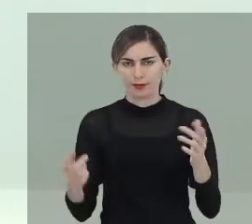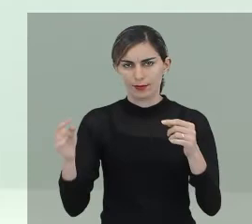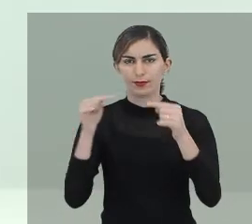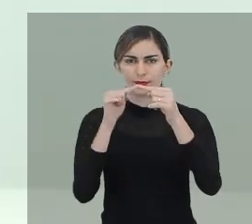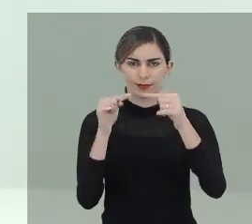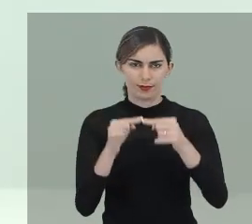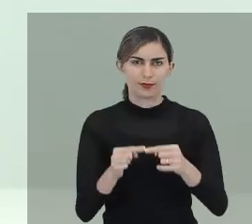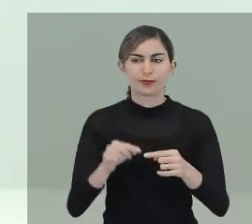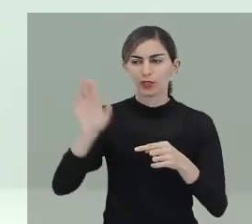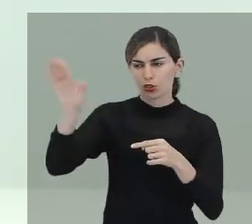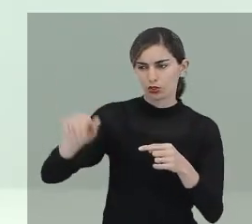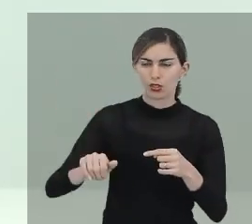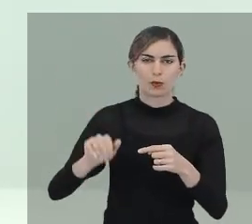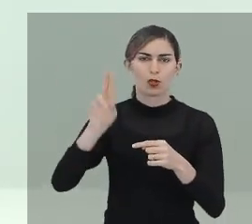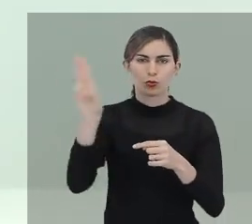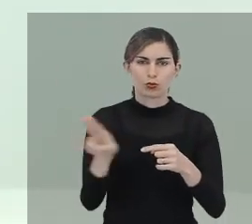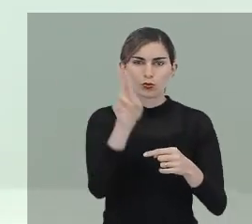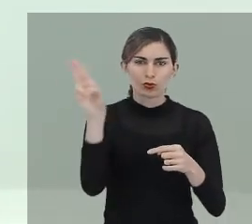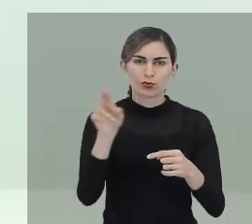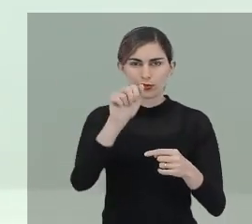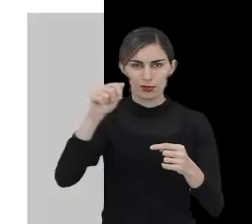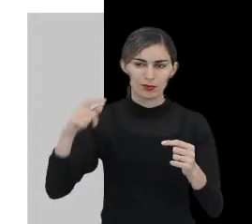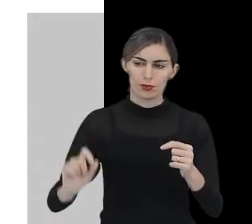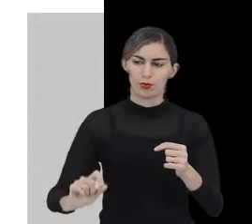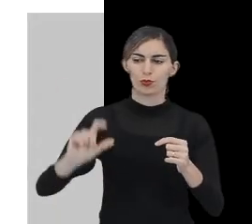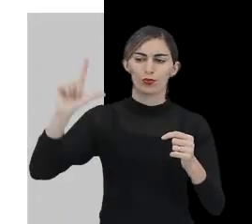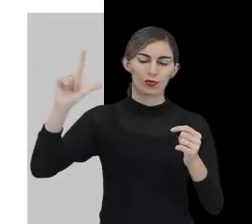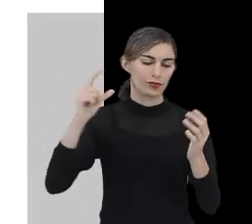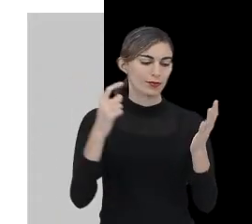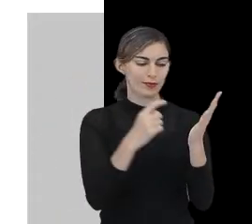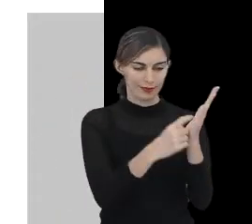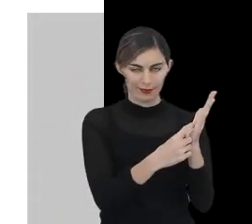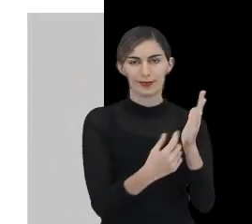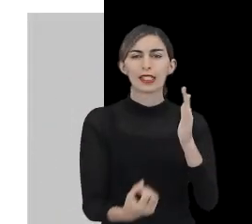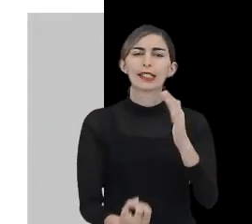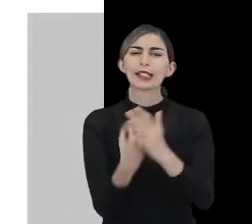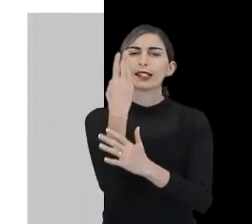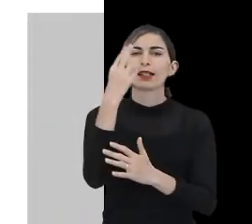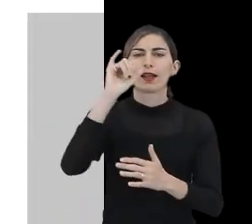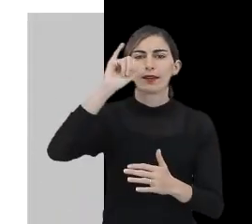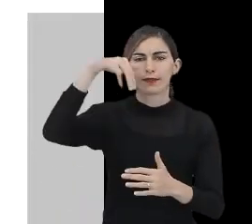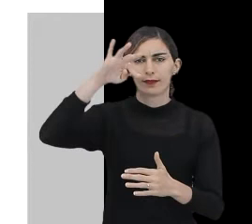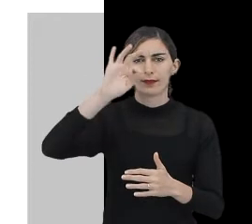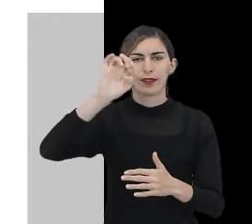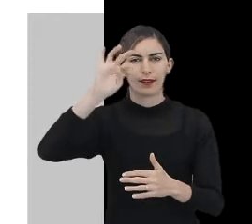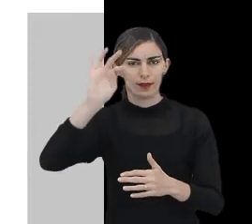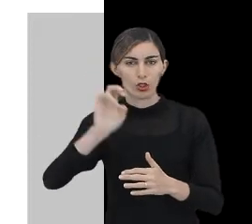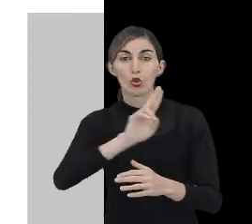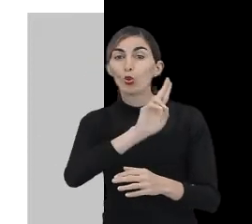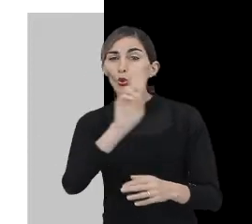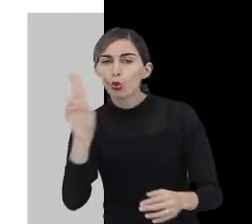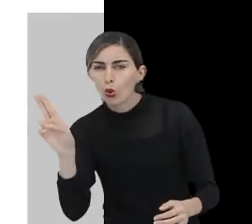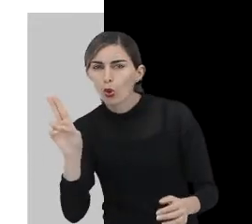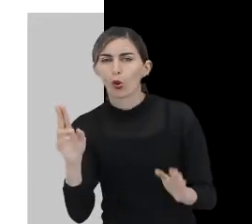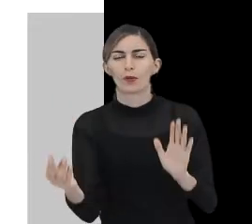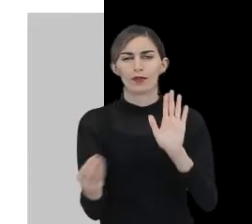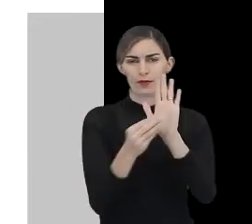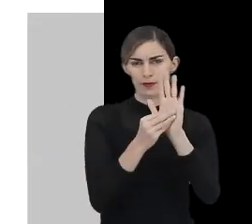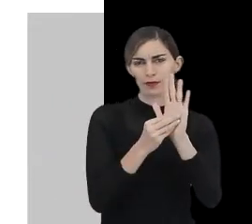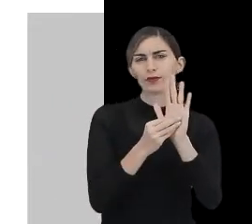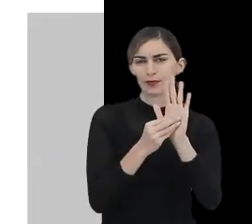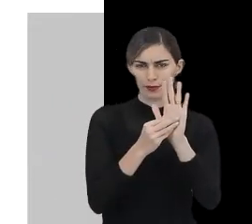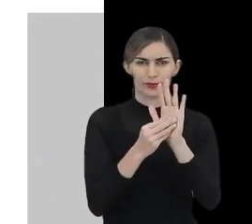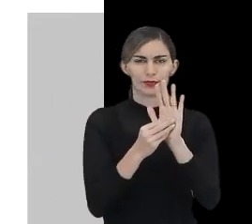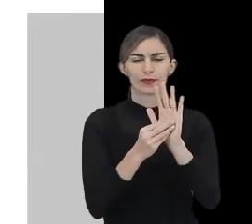essa forma aqui de chamar a intent. Então, você vai criar a intent dessa forma. Intent vai dizer o nome da sua intent, no nosso caso